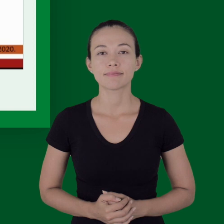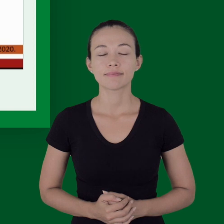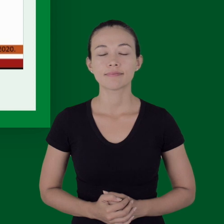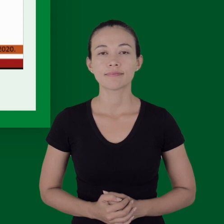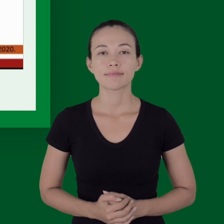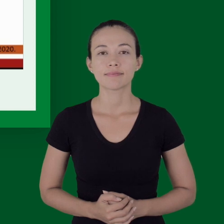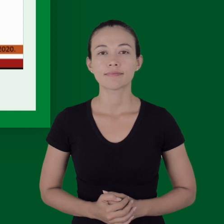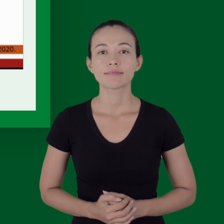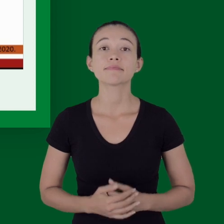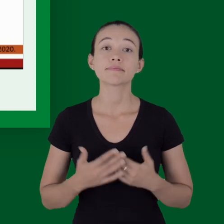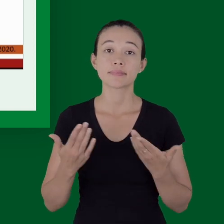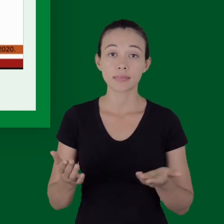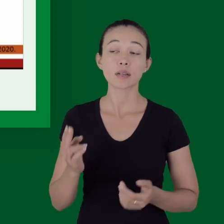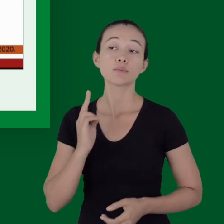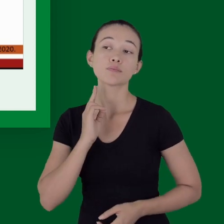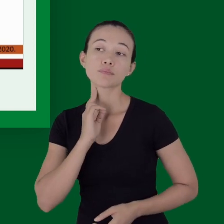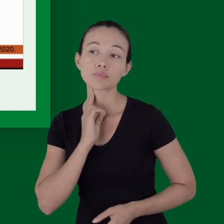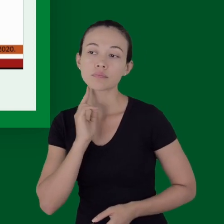E